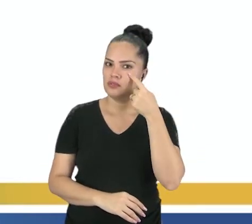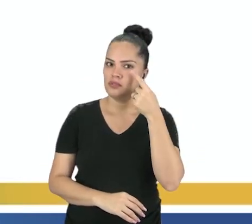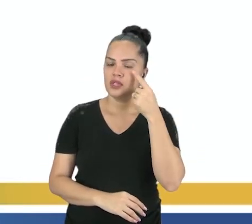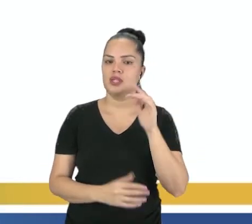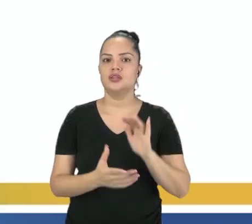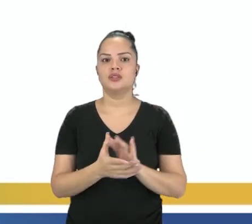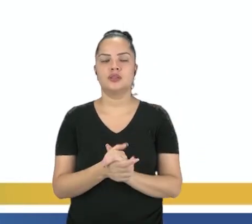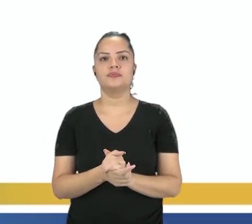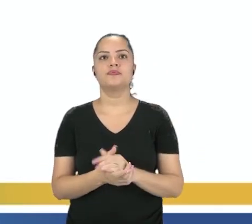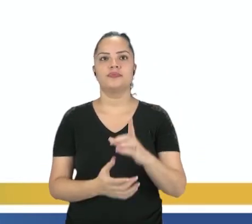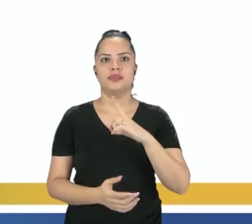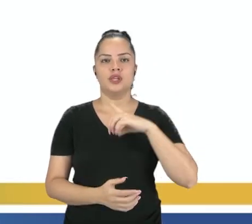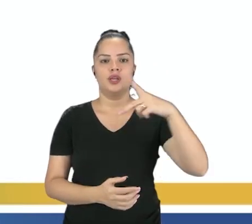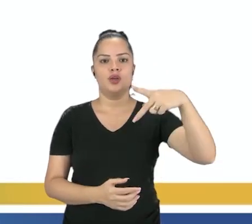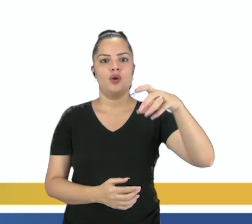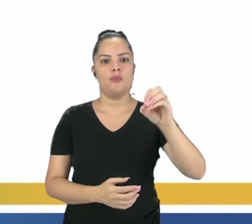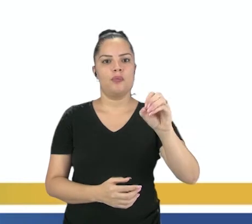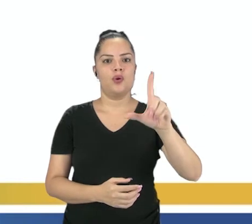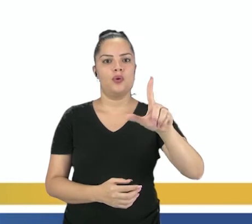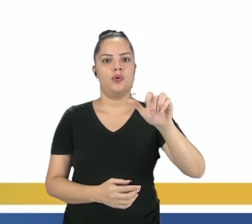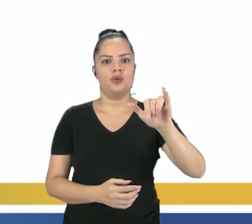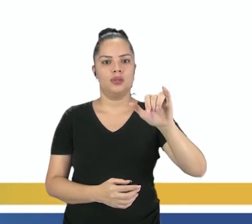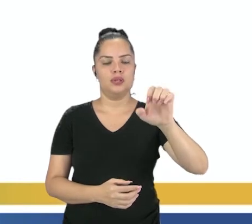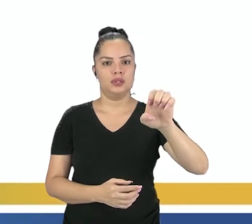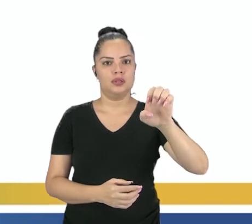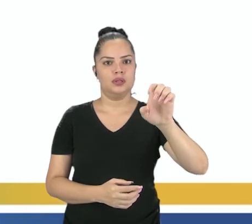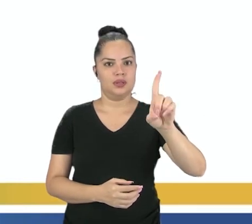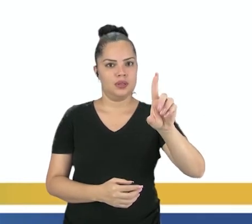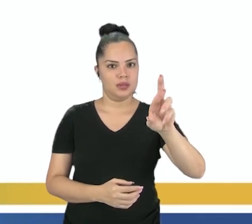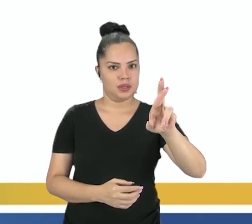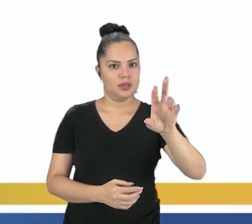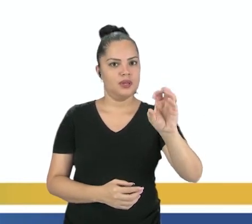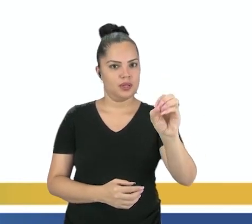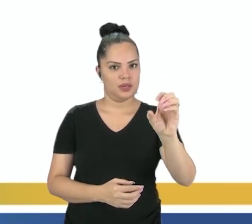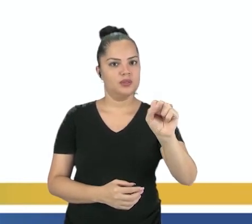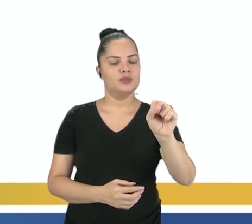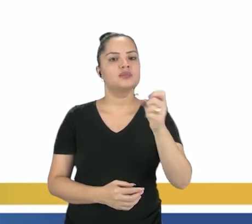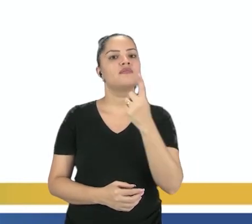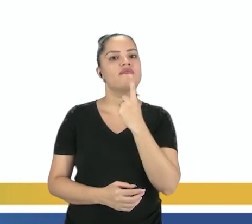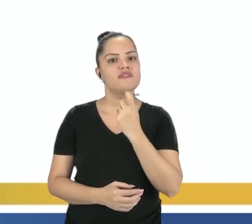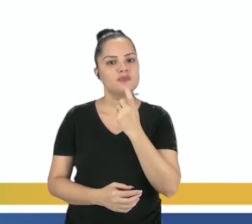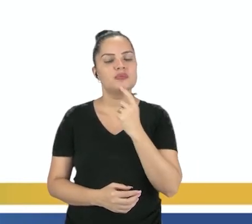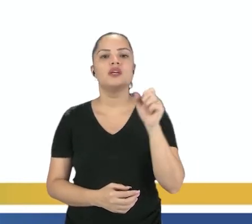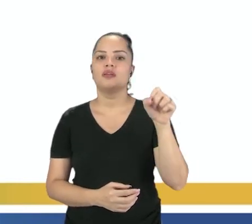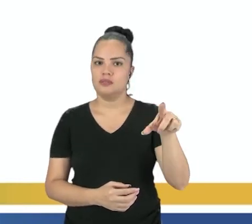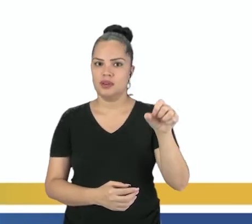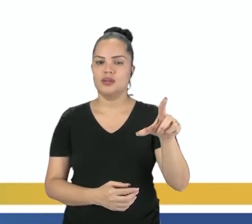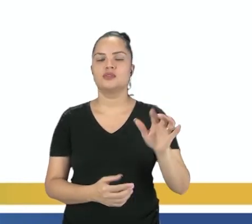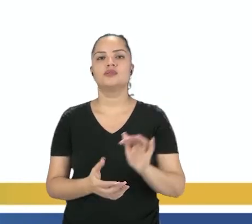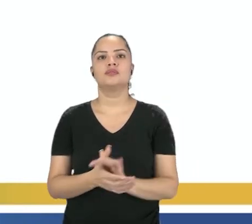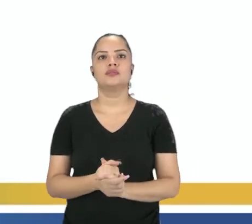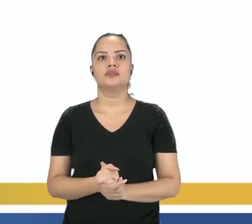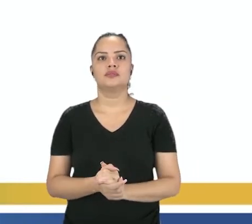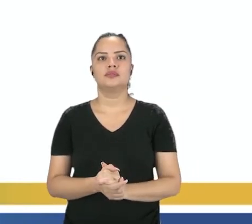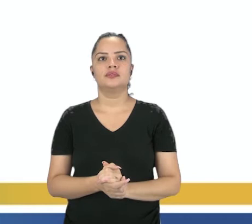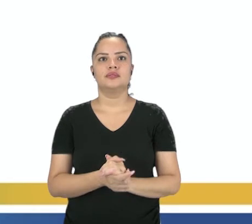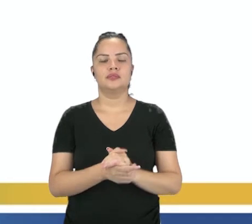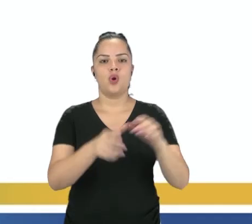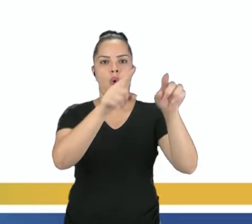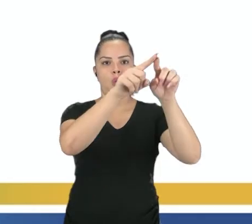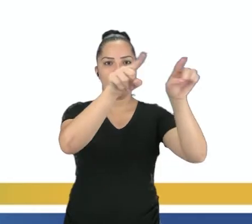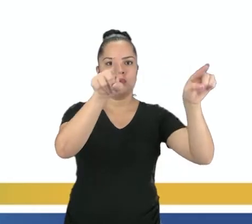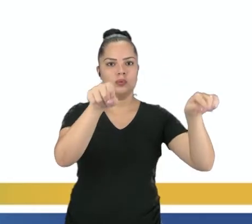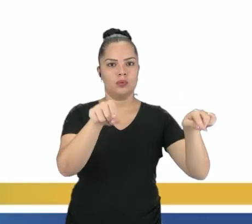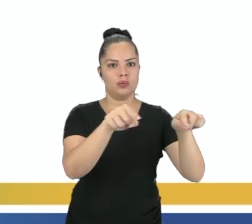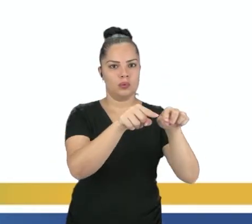temos poliedros desenhados aí nesse computador, uns em vermelho e outros em azul. Então, ó, nós temos aí a primeira em vermelho,